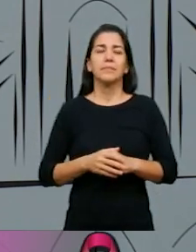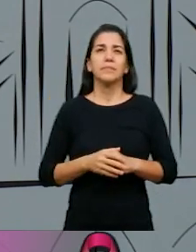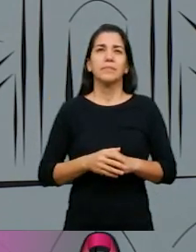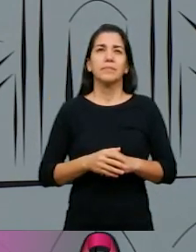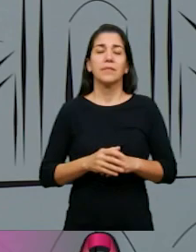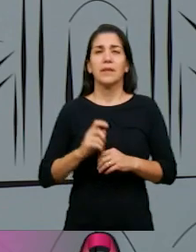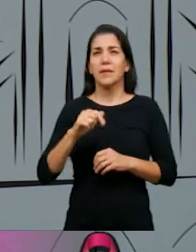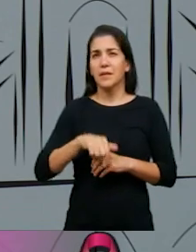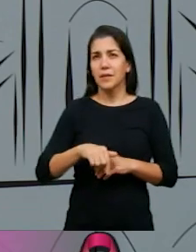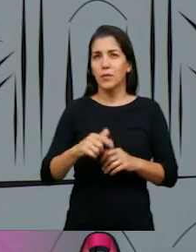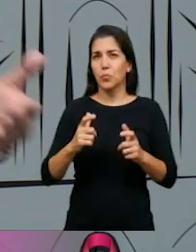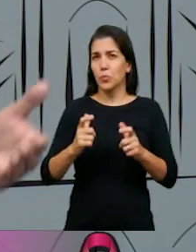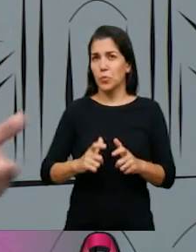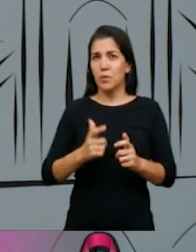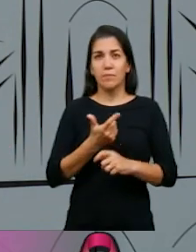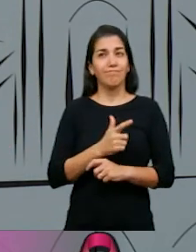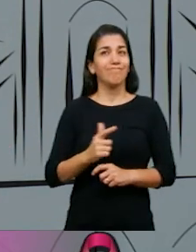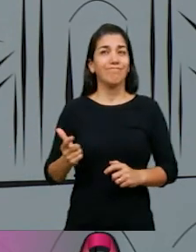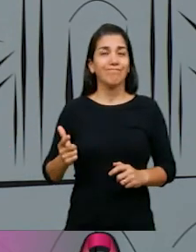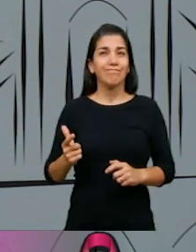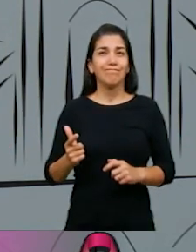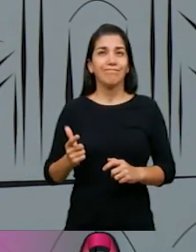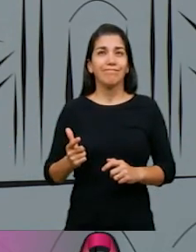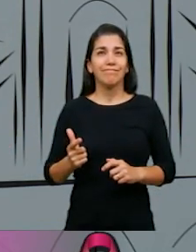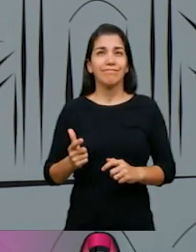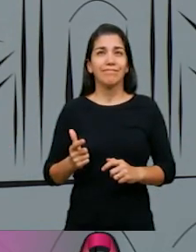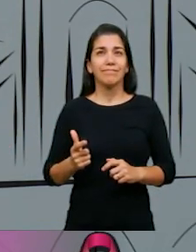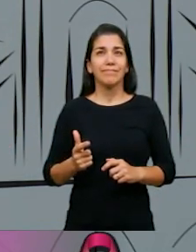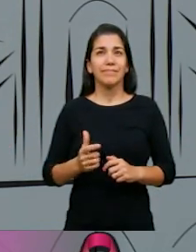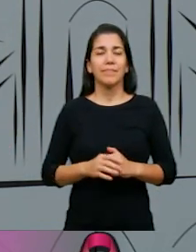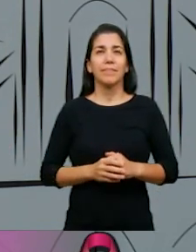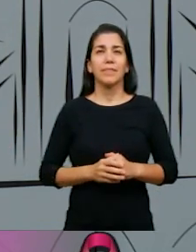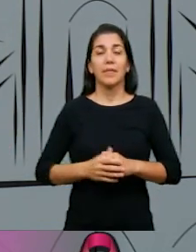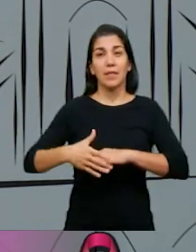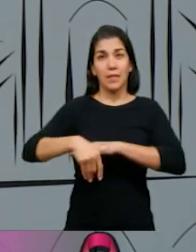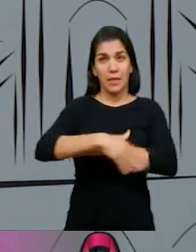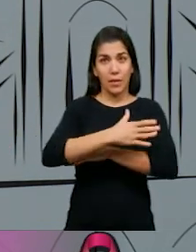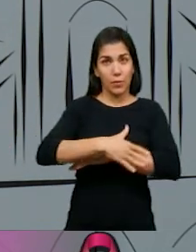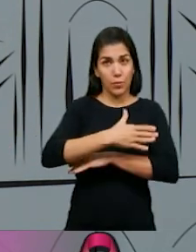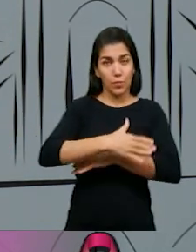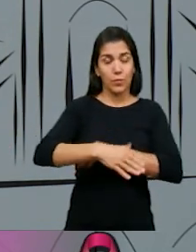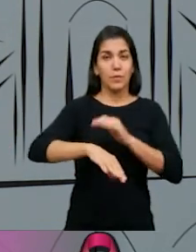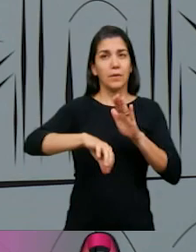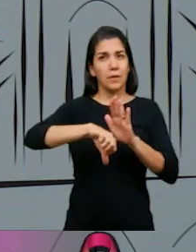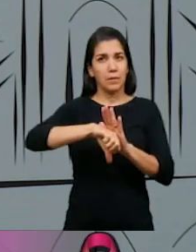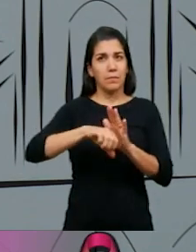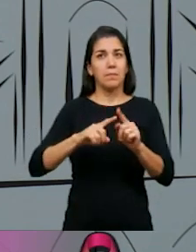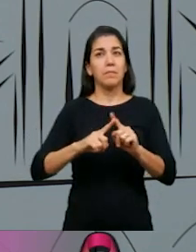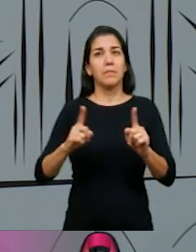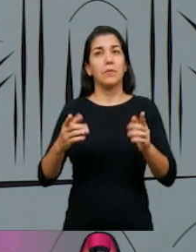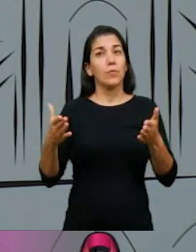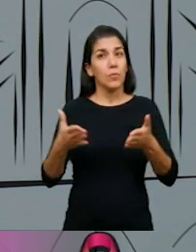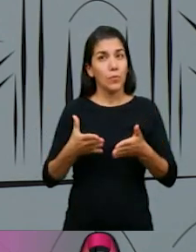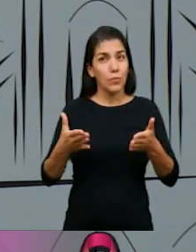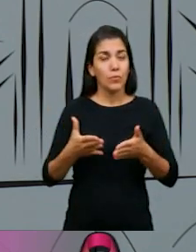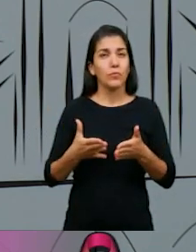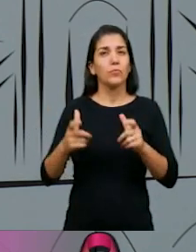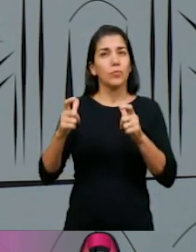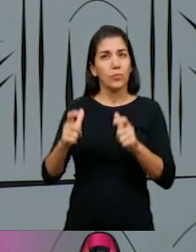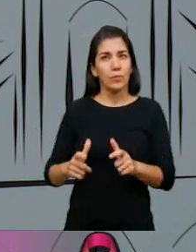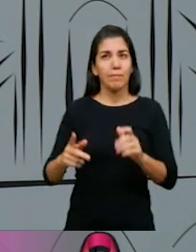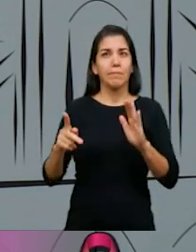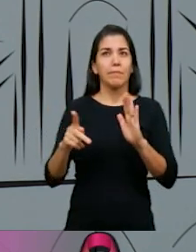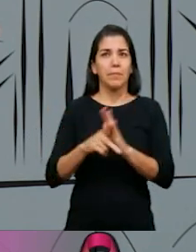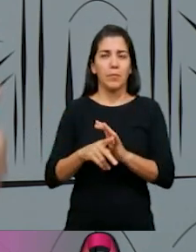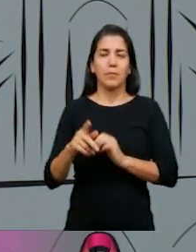seus veículos, porque fazer arrancada na rua é crime. E hoje eles têm um local apropriado. Então, um trabalho